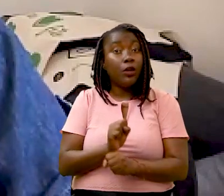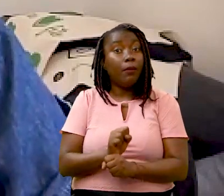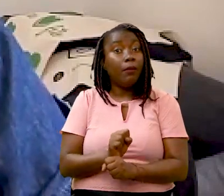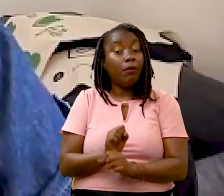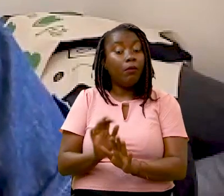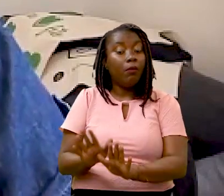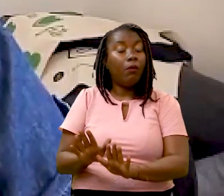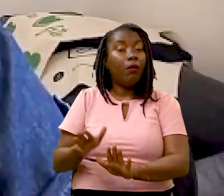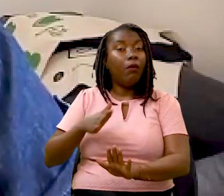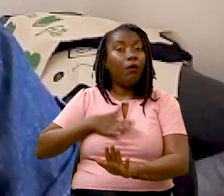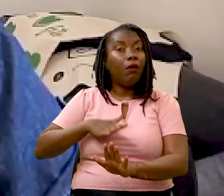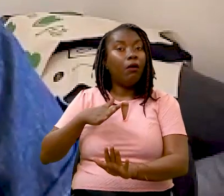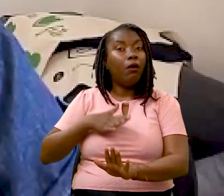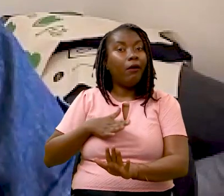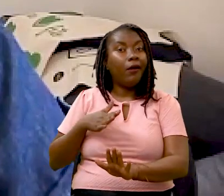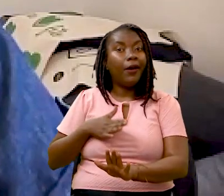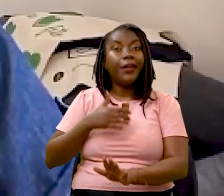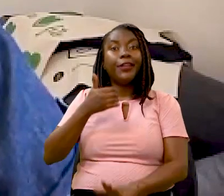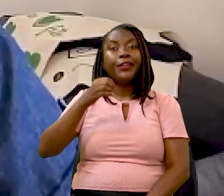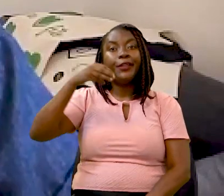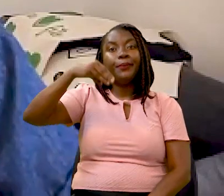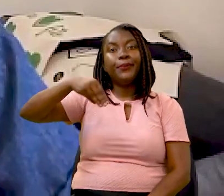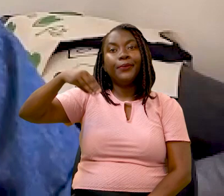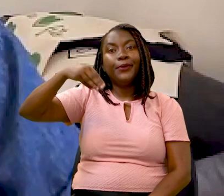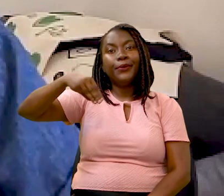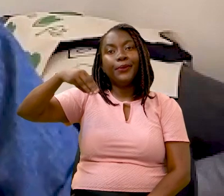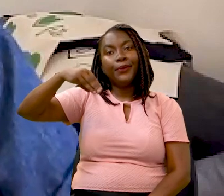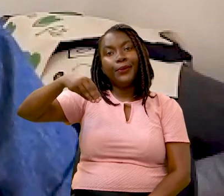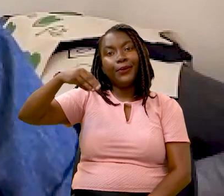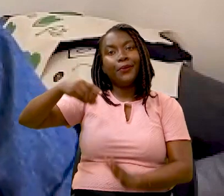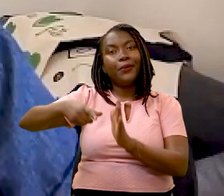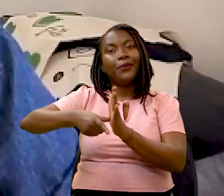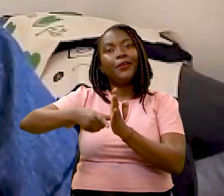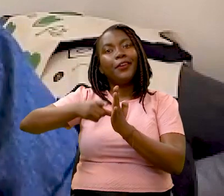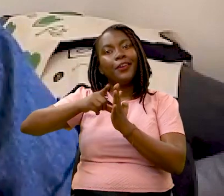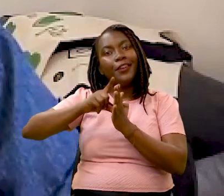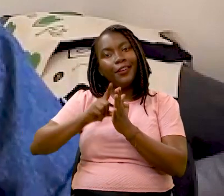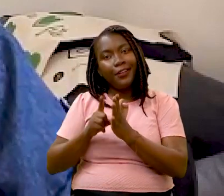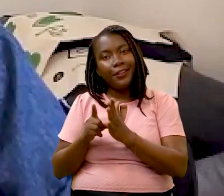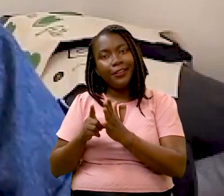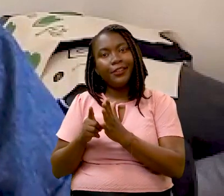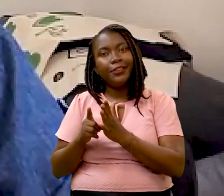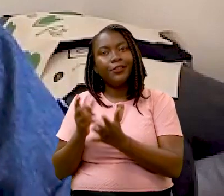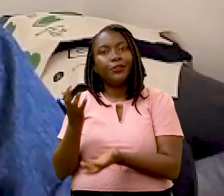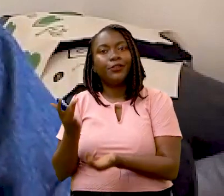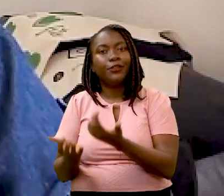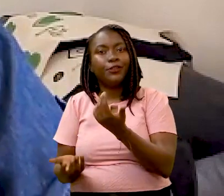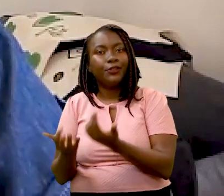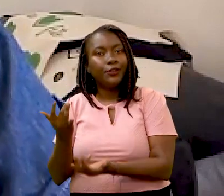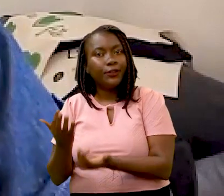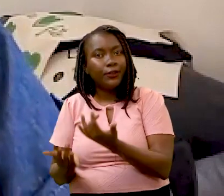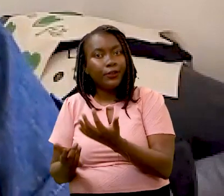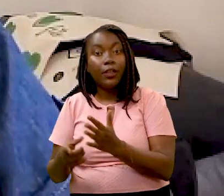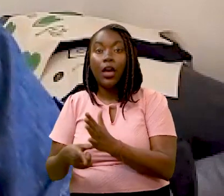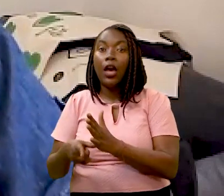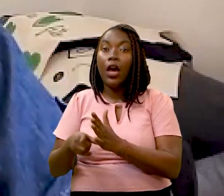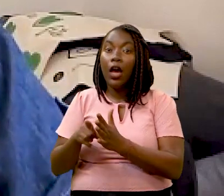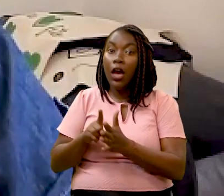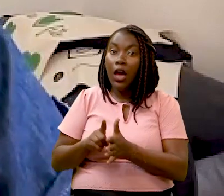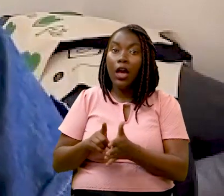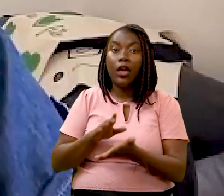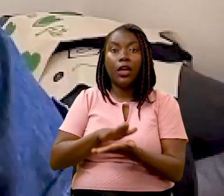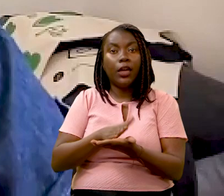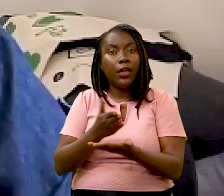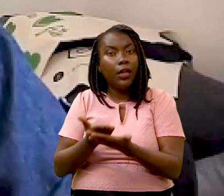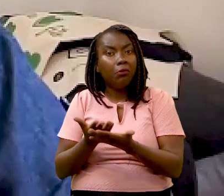Deixar descansar cru por pelo menos 10 minutos antes de submeter à cocção, ou seja, antes de refogar, antes